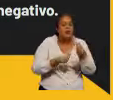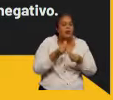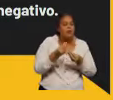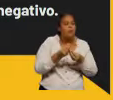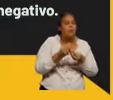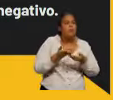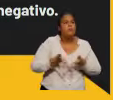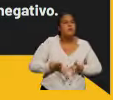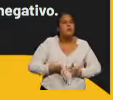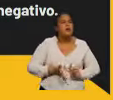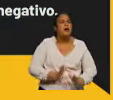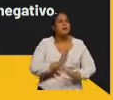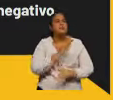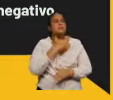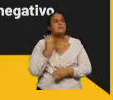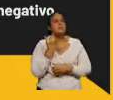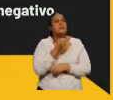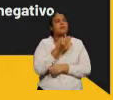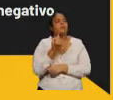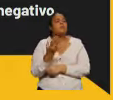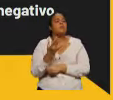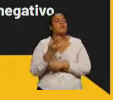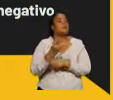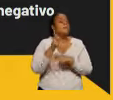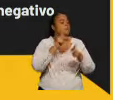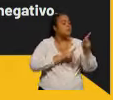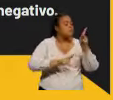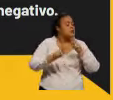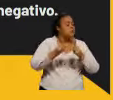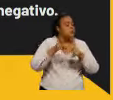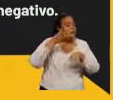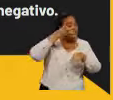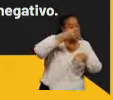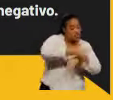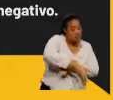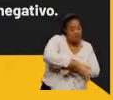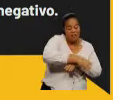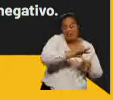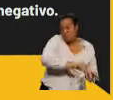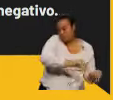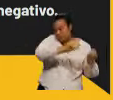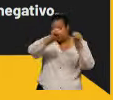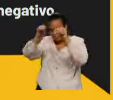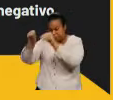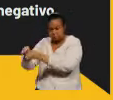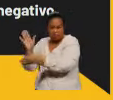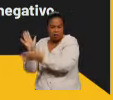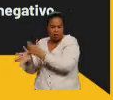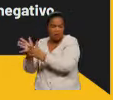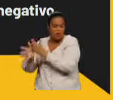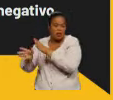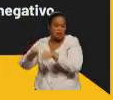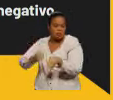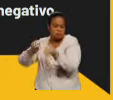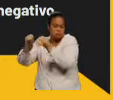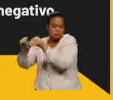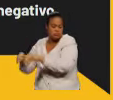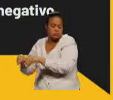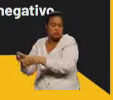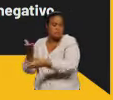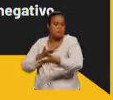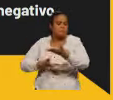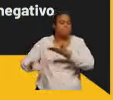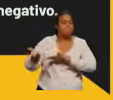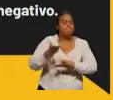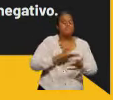quanto que nasce o quanto que morre o quanto de pessoas que chegam e o quanto de pessoas que vão embora né nas